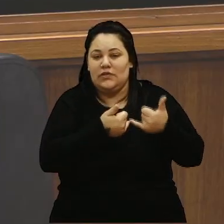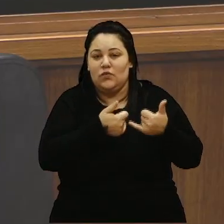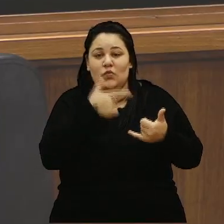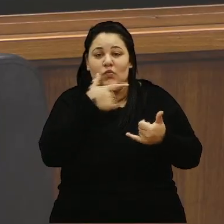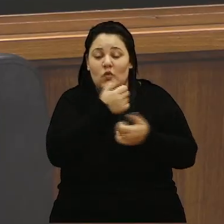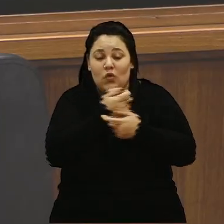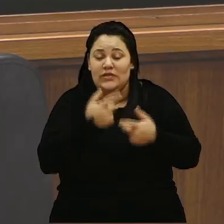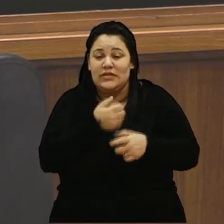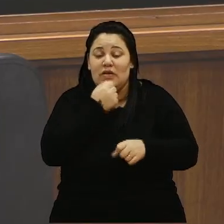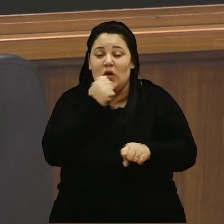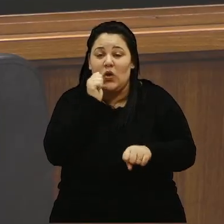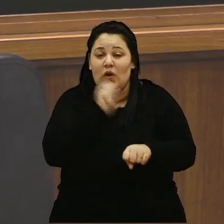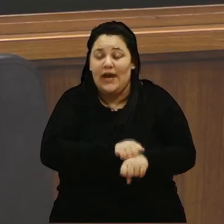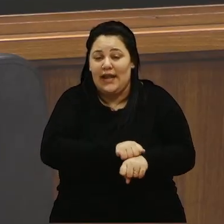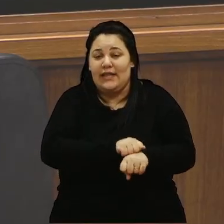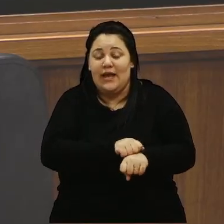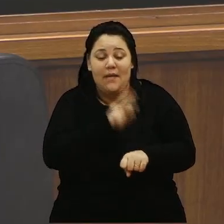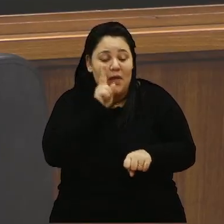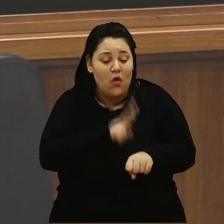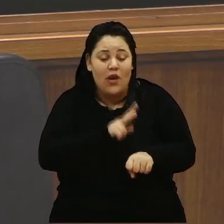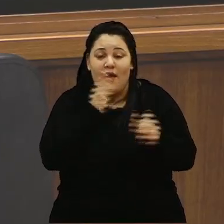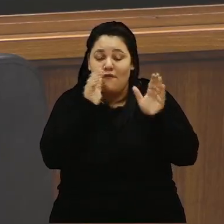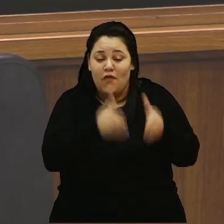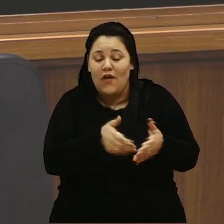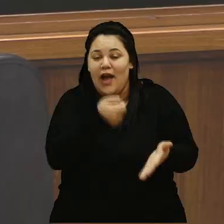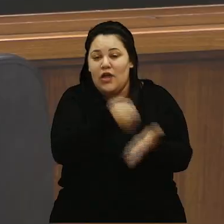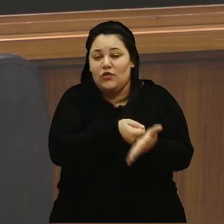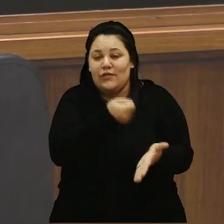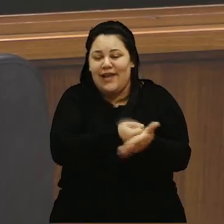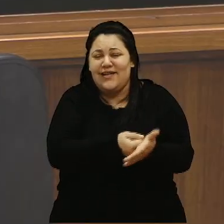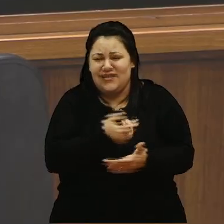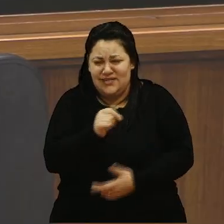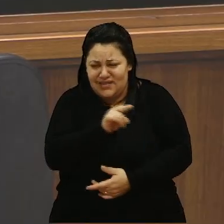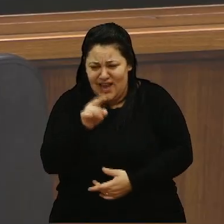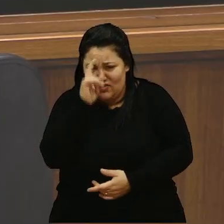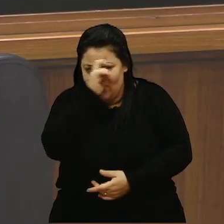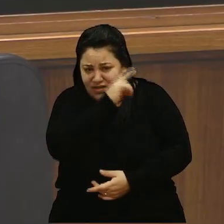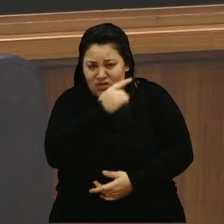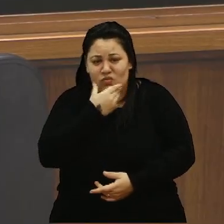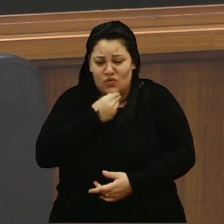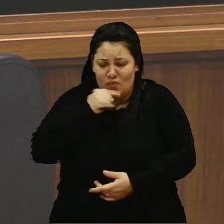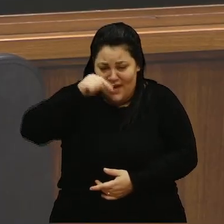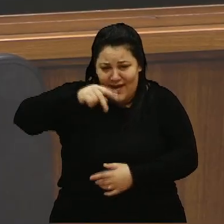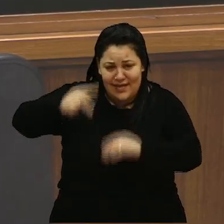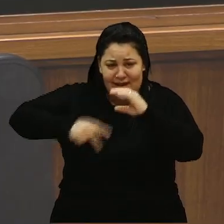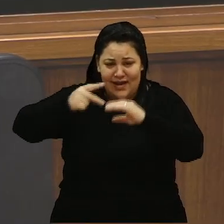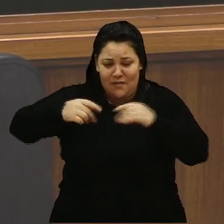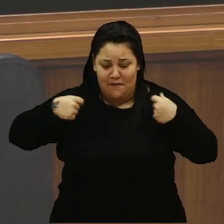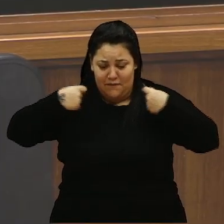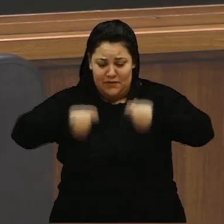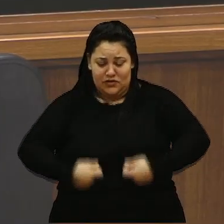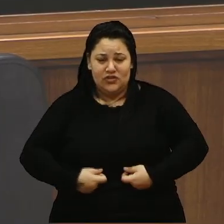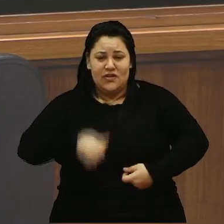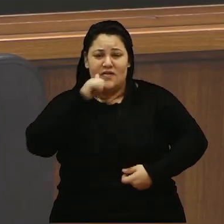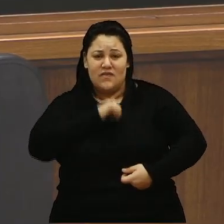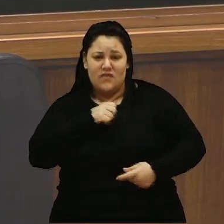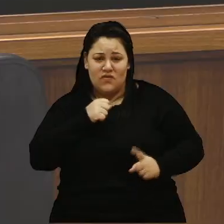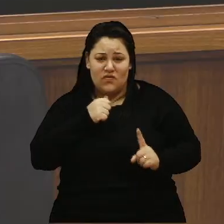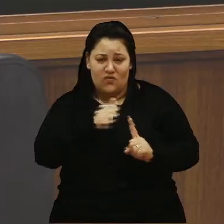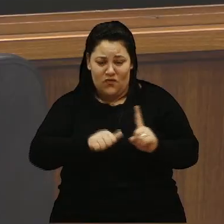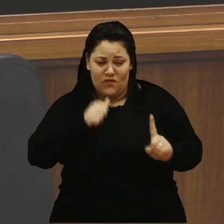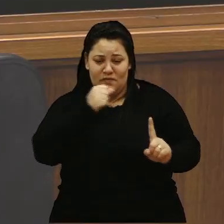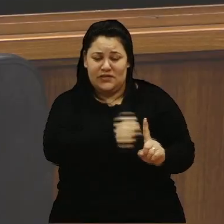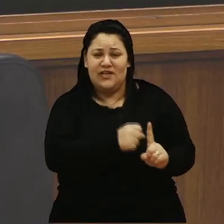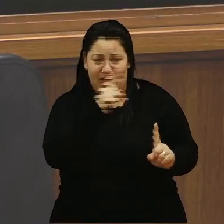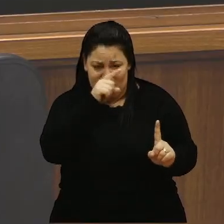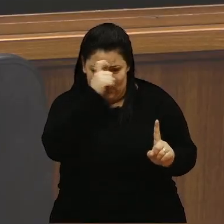olhar, para a gente se basear e para a gente lutar. E se foi tão difícil para os homens desta casa vestir a camisa do feminicídio, significa que